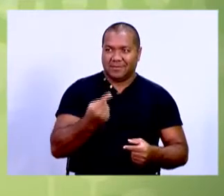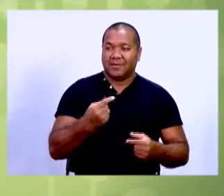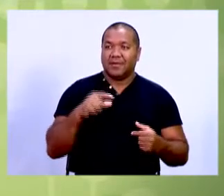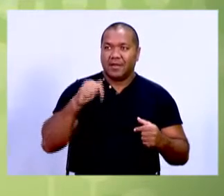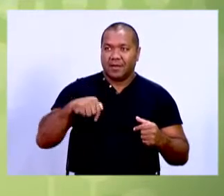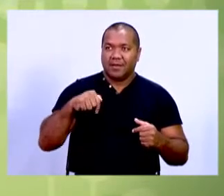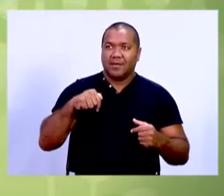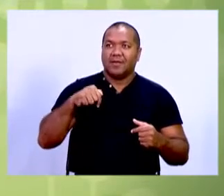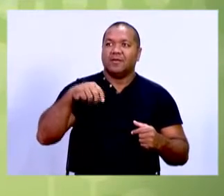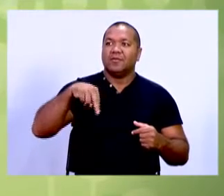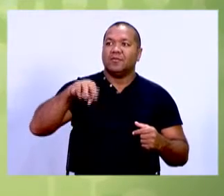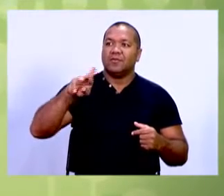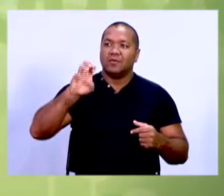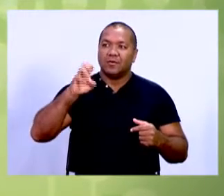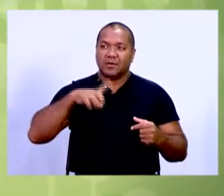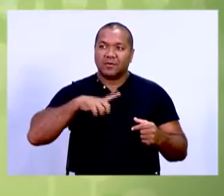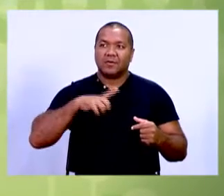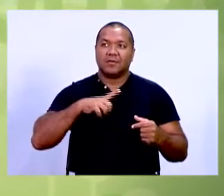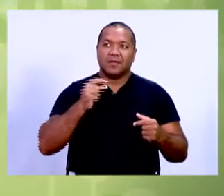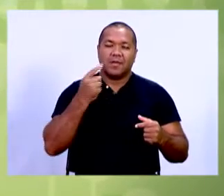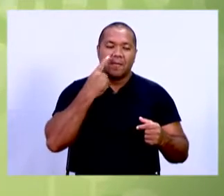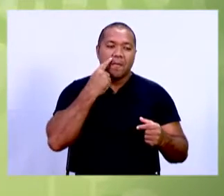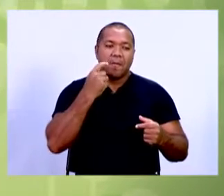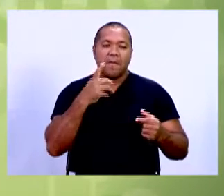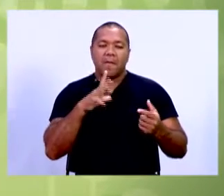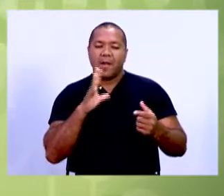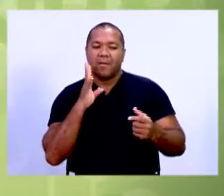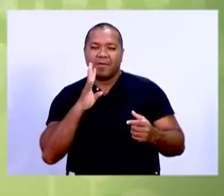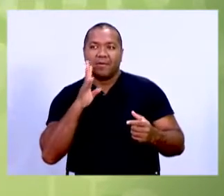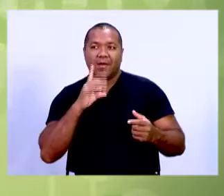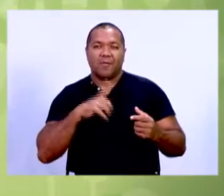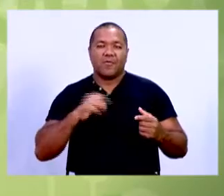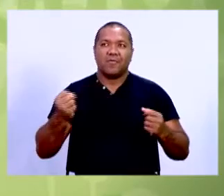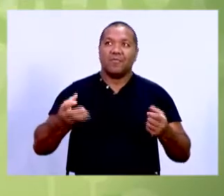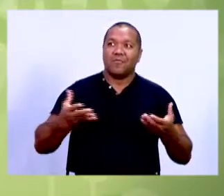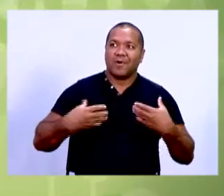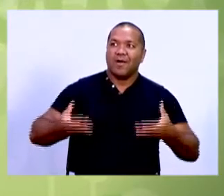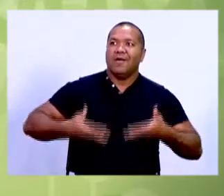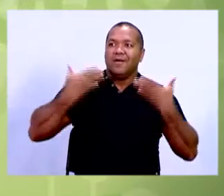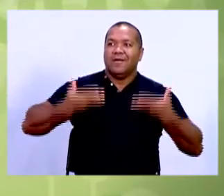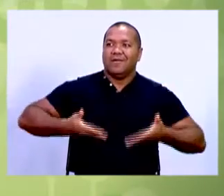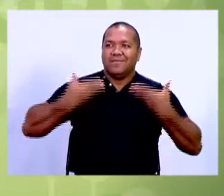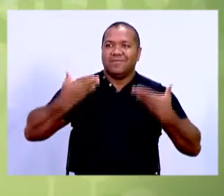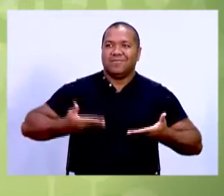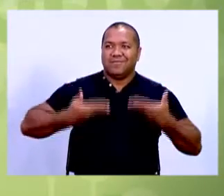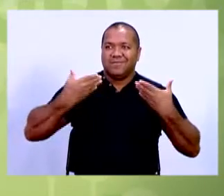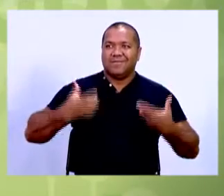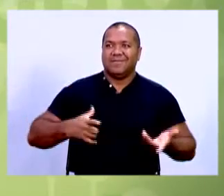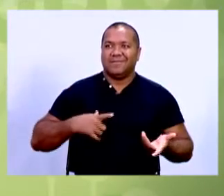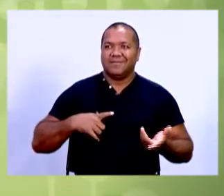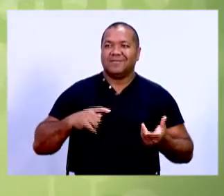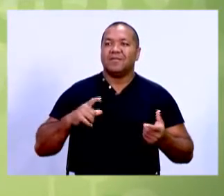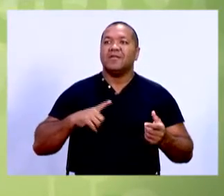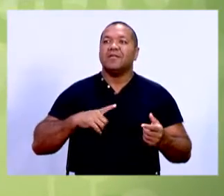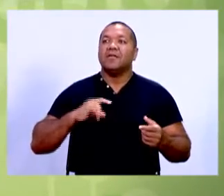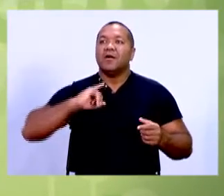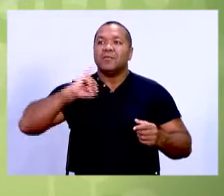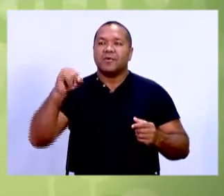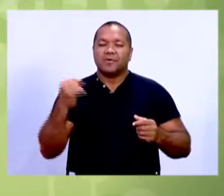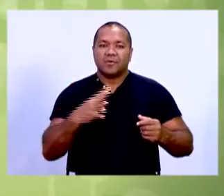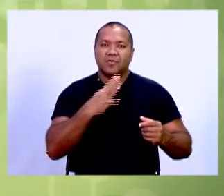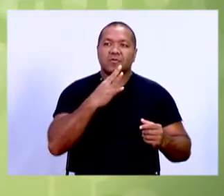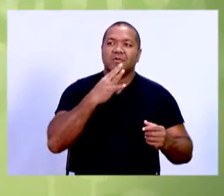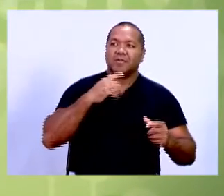aqui na região norte, que tem características muito especiais, a começar pelo calor, nós tivemos a oportunidade de conhecer o trabalho